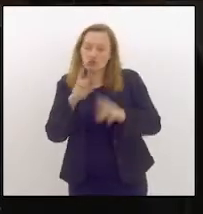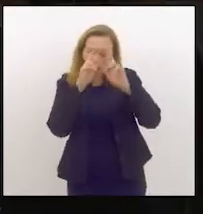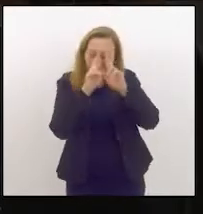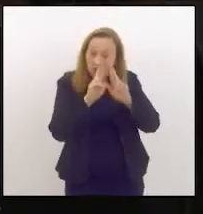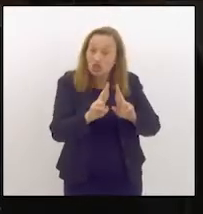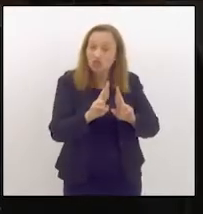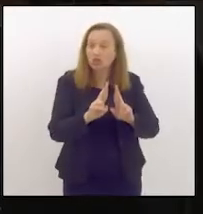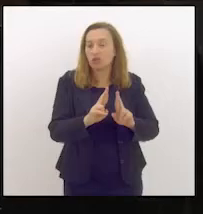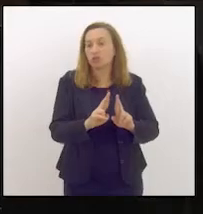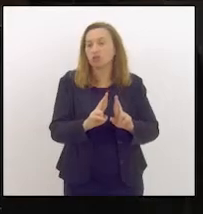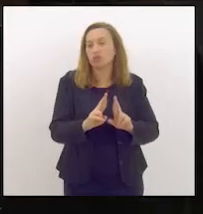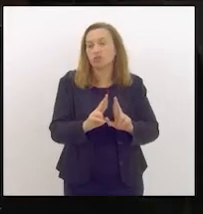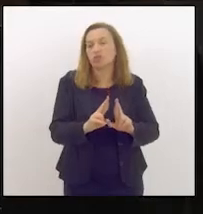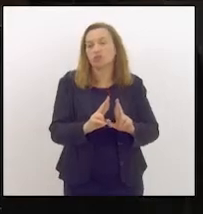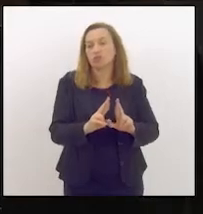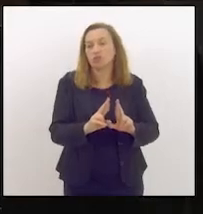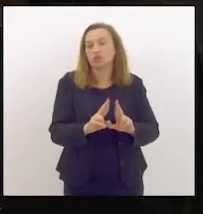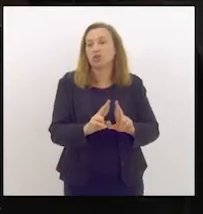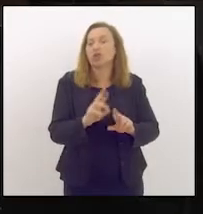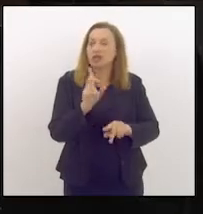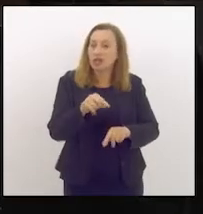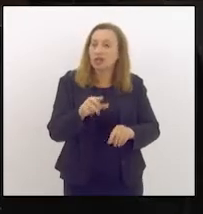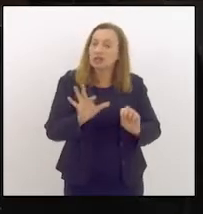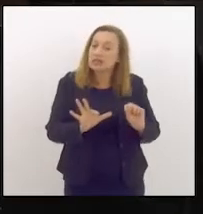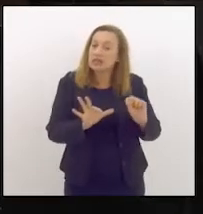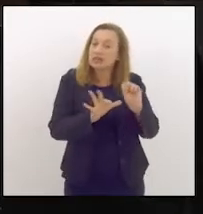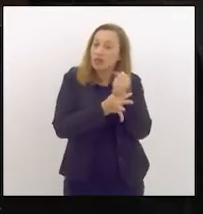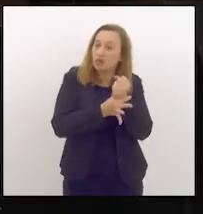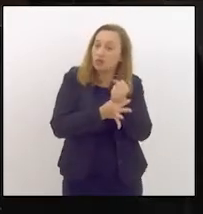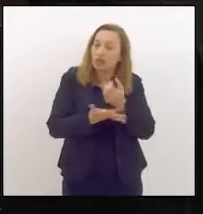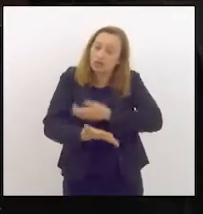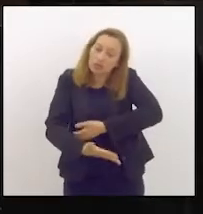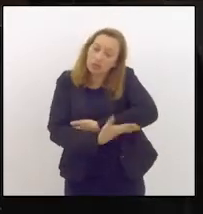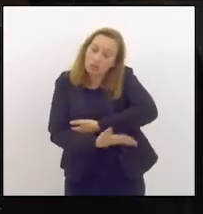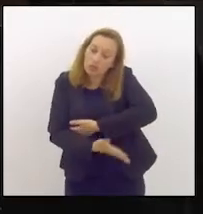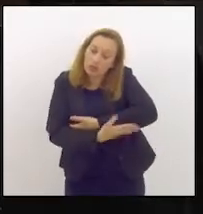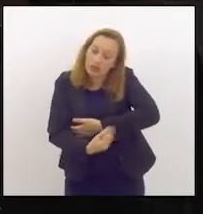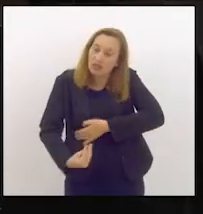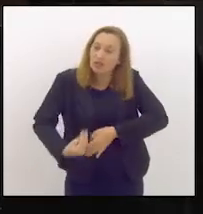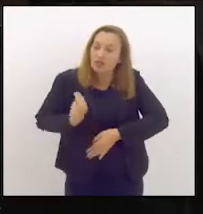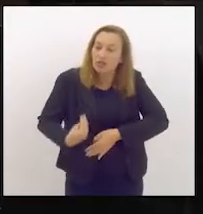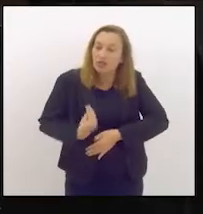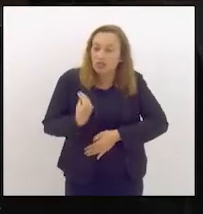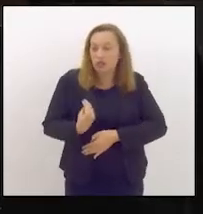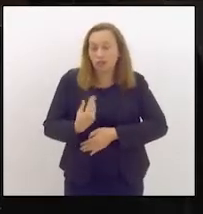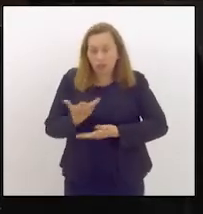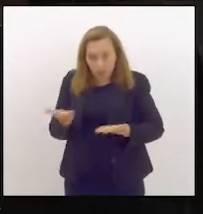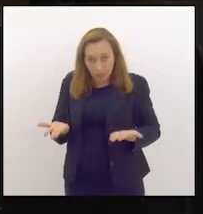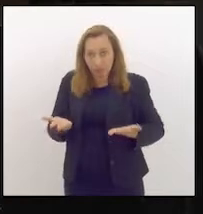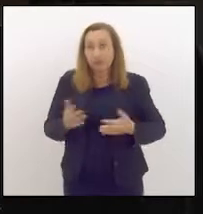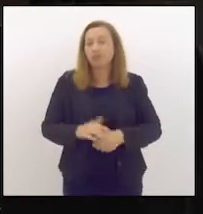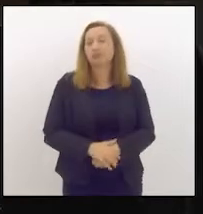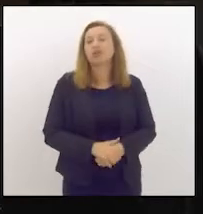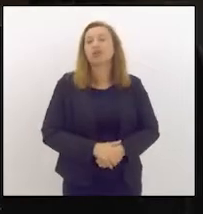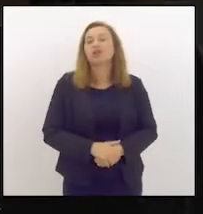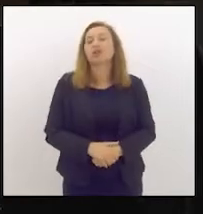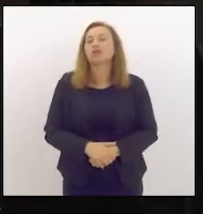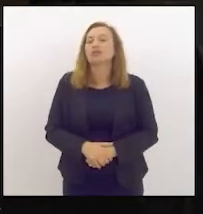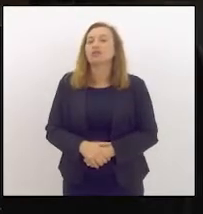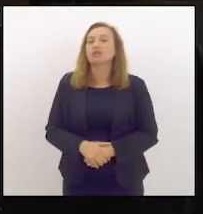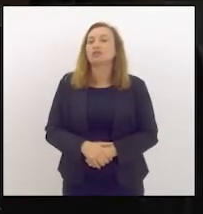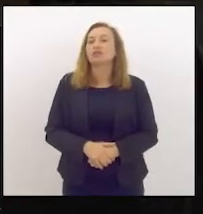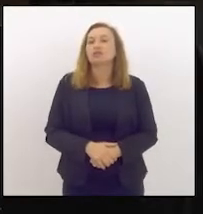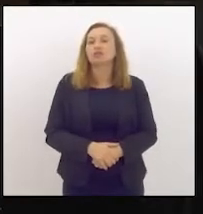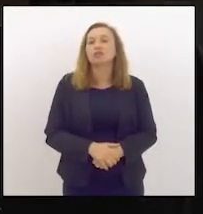respeitadas um mínimo que é garantia que seu bebê saia vivo nesse processo então a